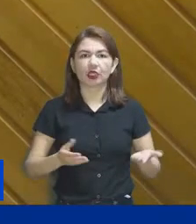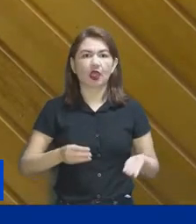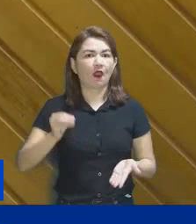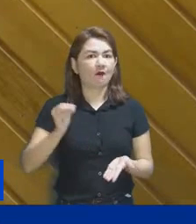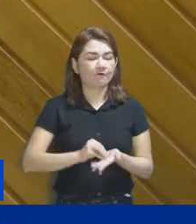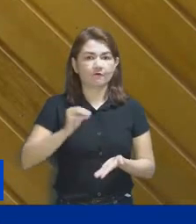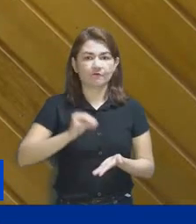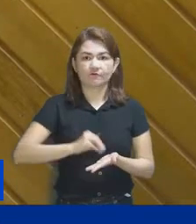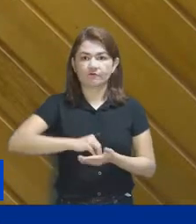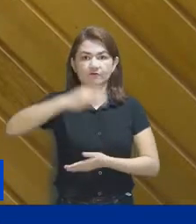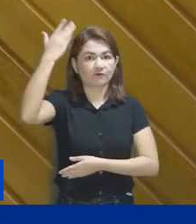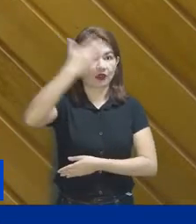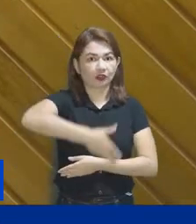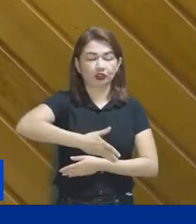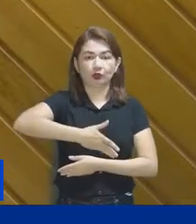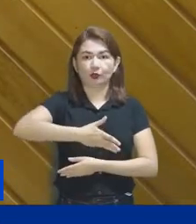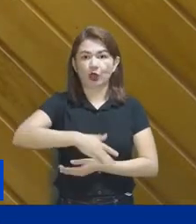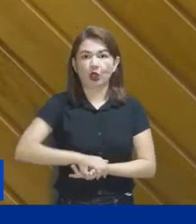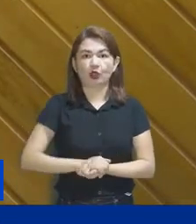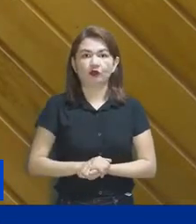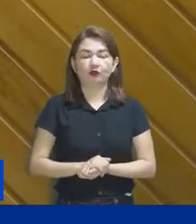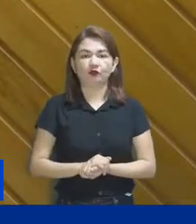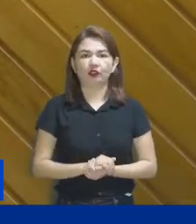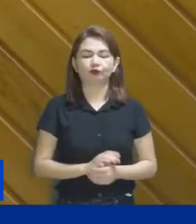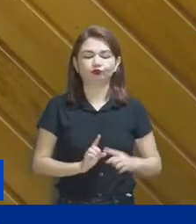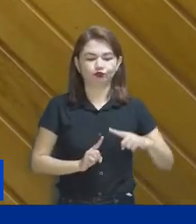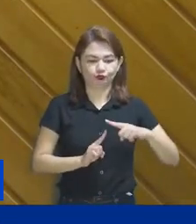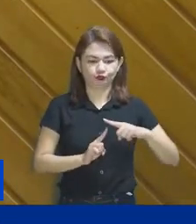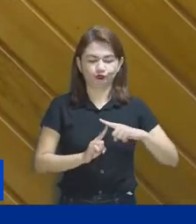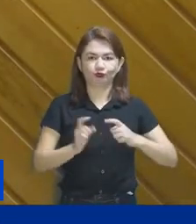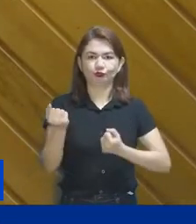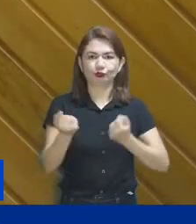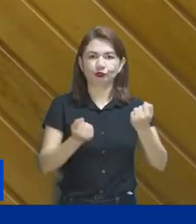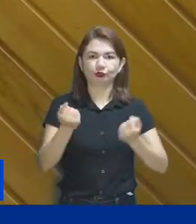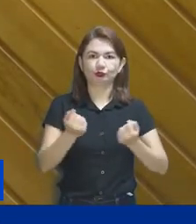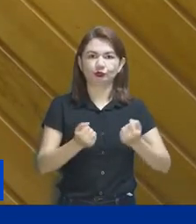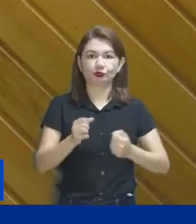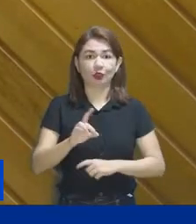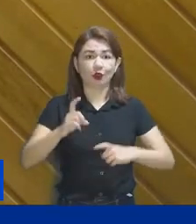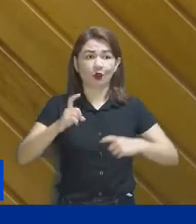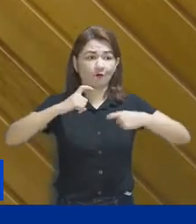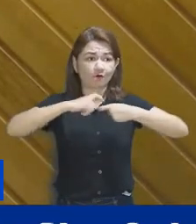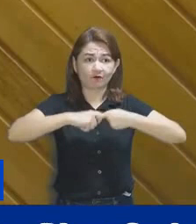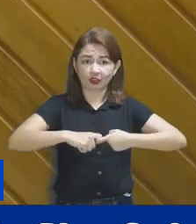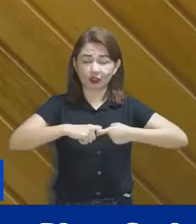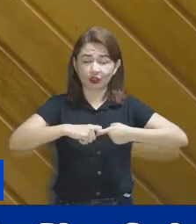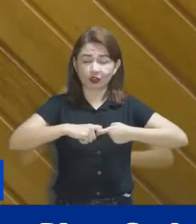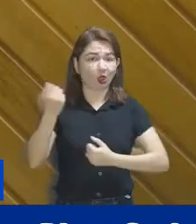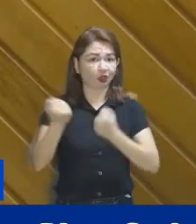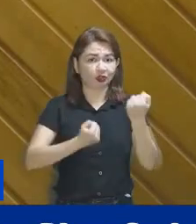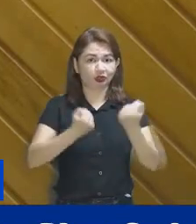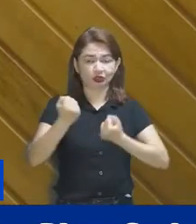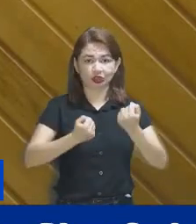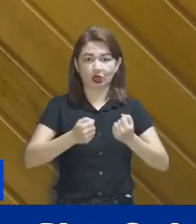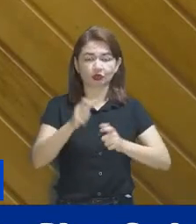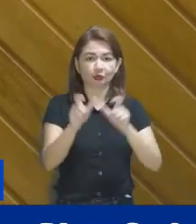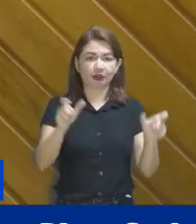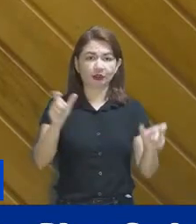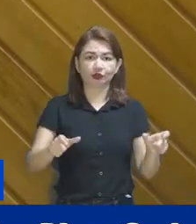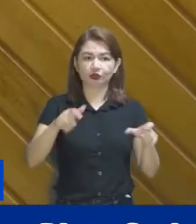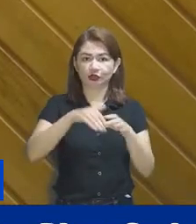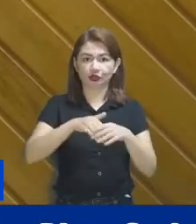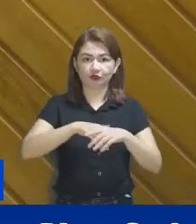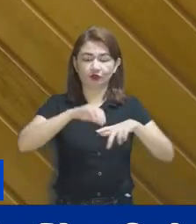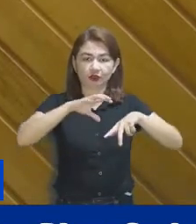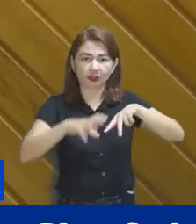de caracterizar a tipicidade do transporte regular de eleitores, mormente o vínculo desse transporte de eleitores ser irregular